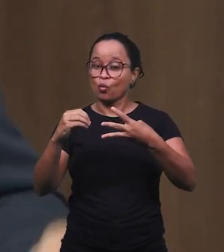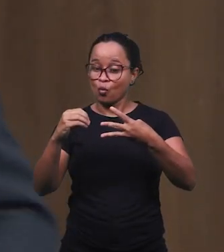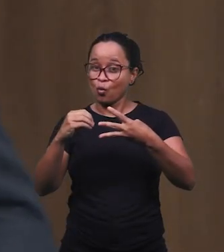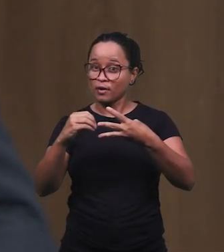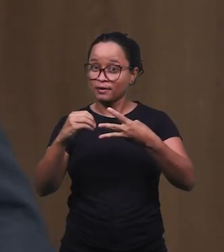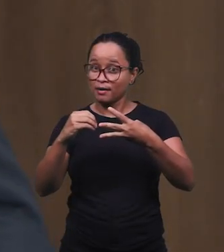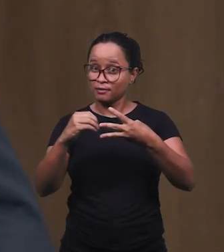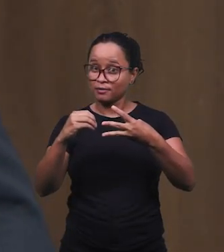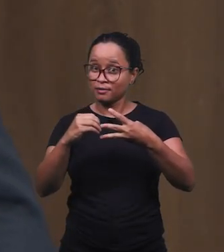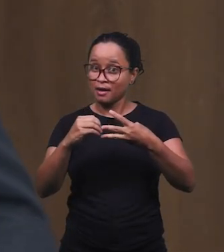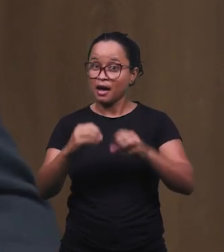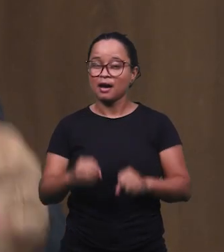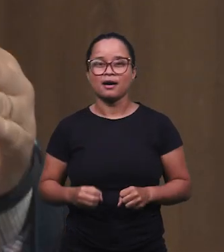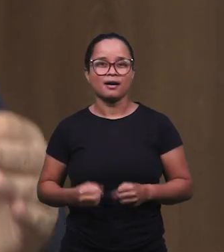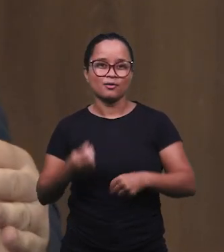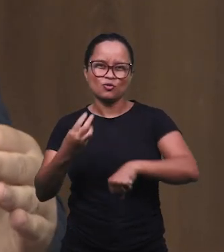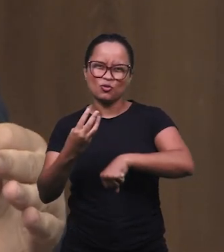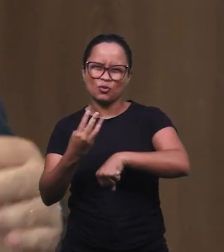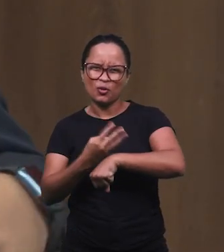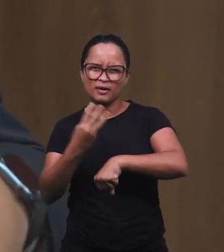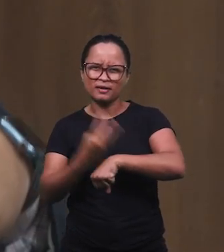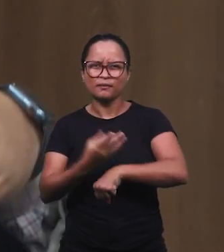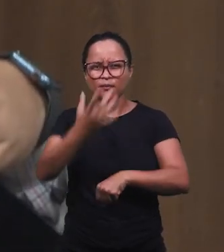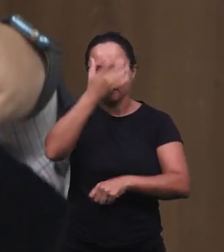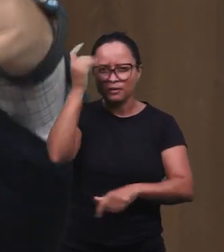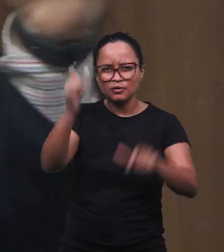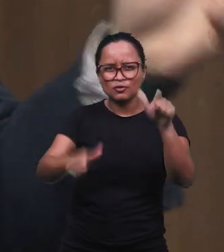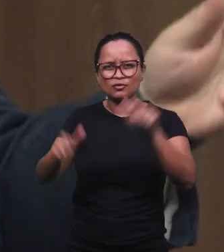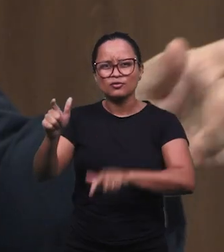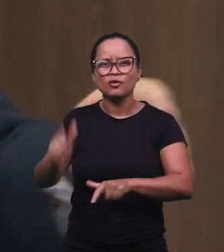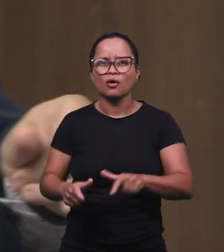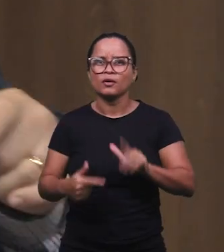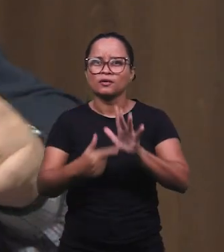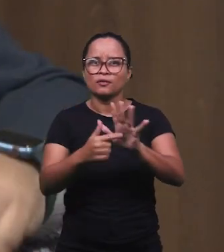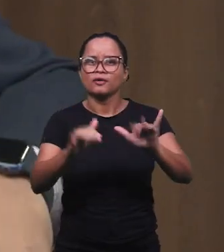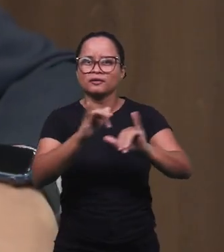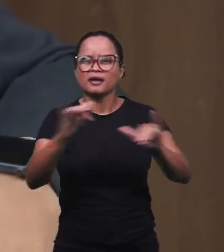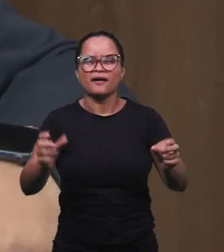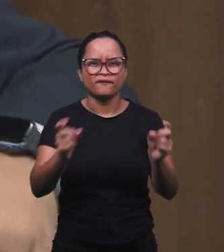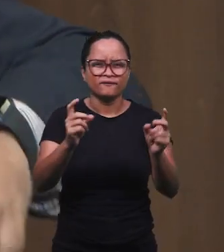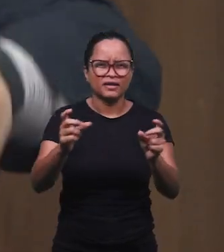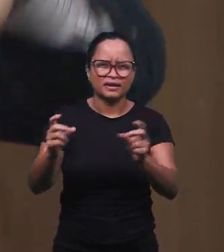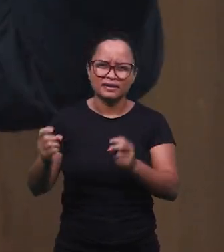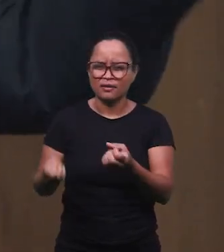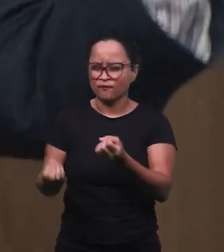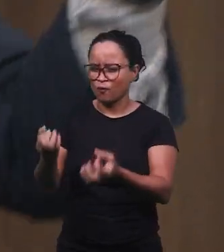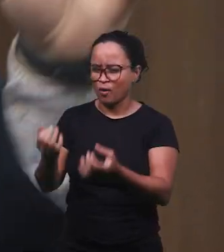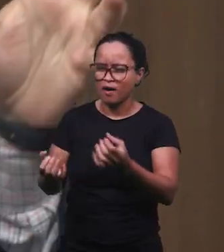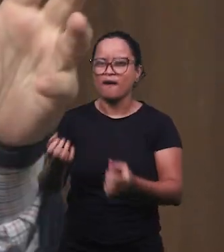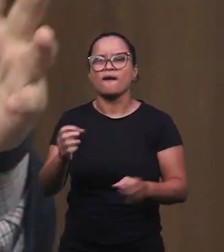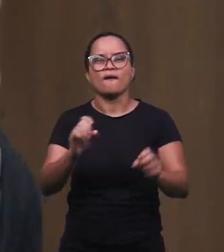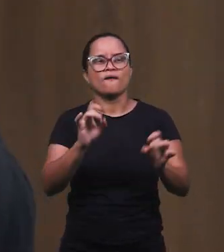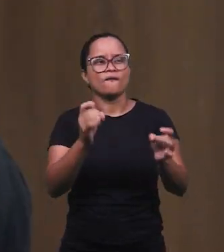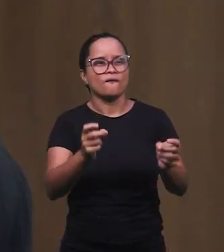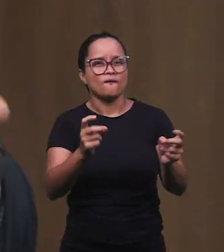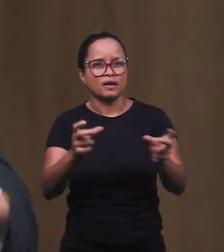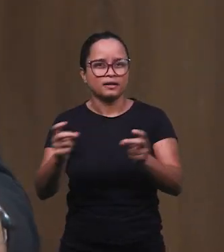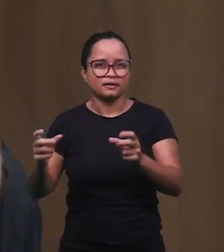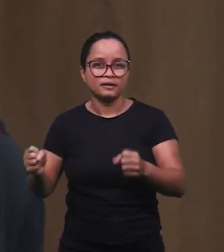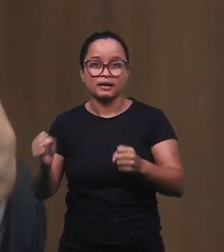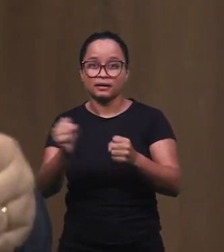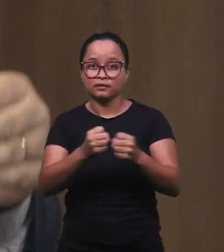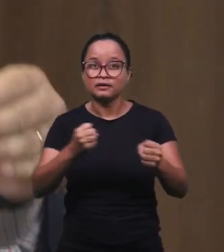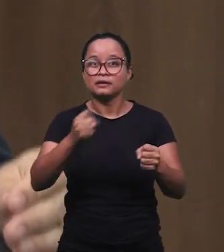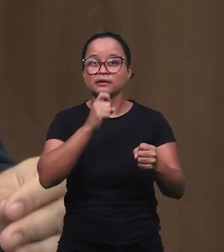status do WhatsApp. A quantidade de pessoas, as pessoas às vezes anunciam, estou vendendo fogão, geladeira, não sei o quê, mas a quantidade de pessoas que